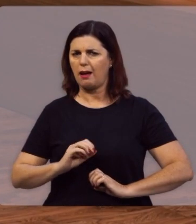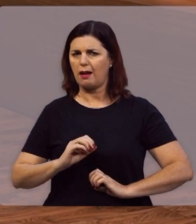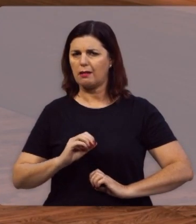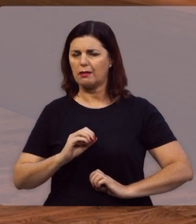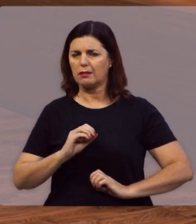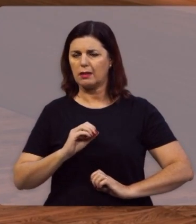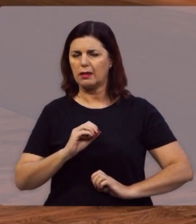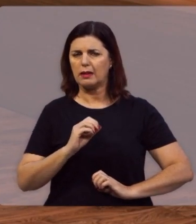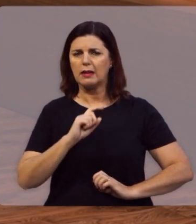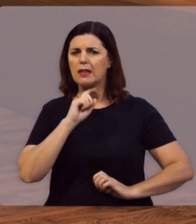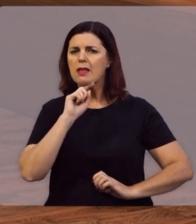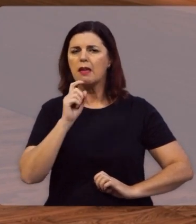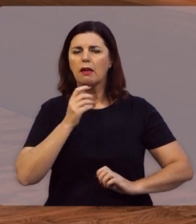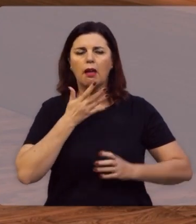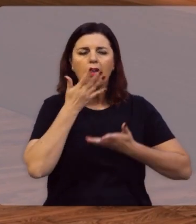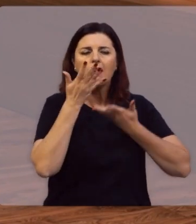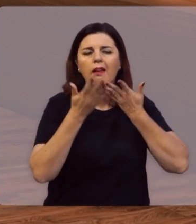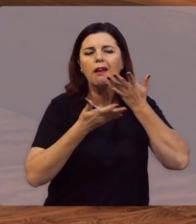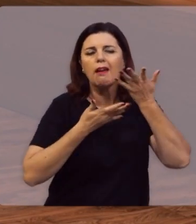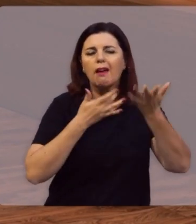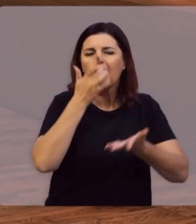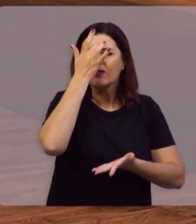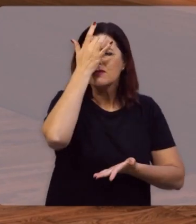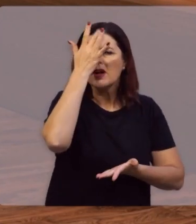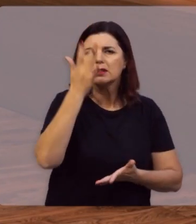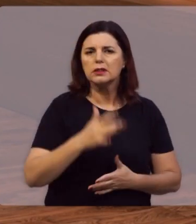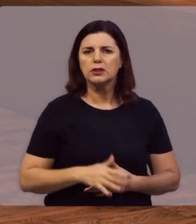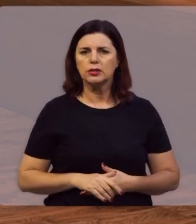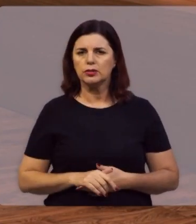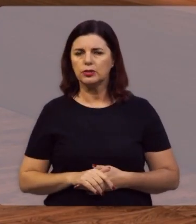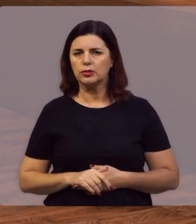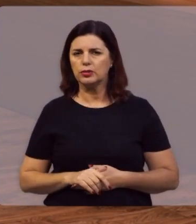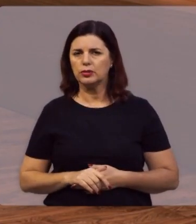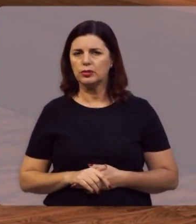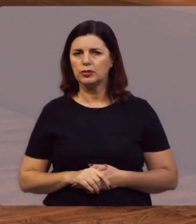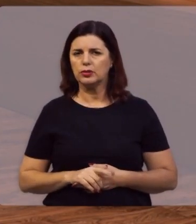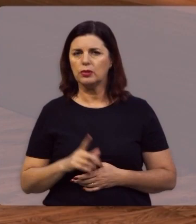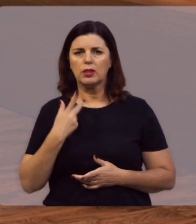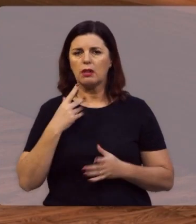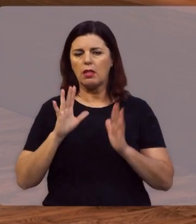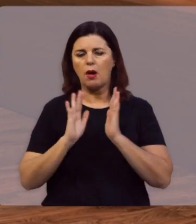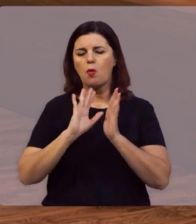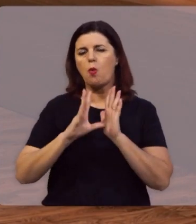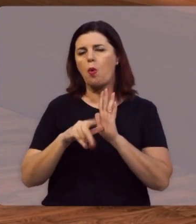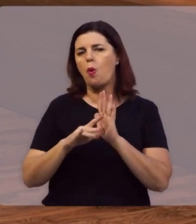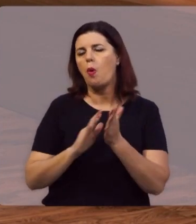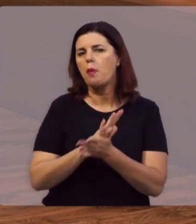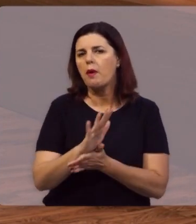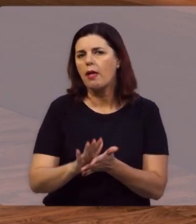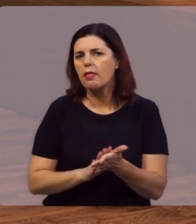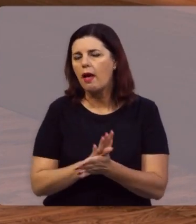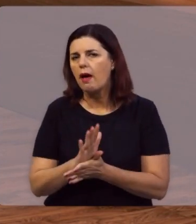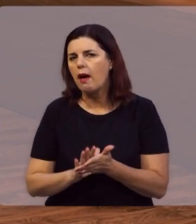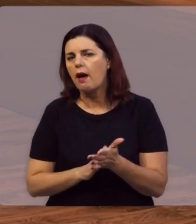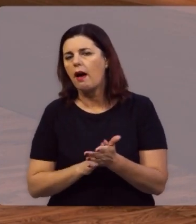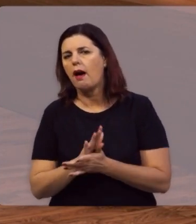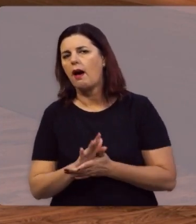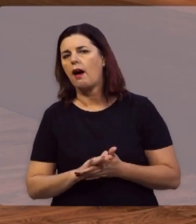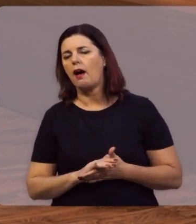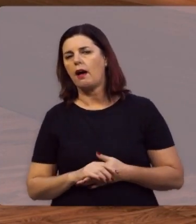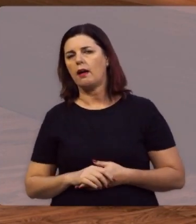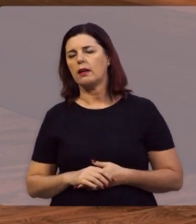seduzir pelo poder que não se corrompa diante das